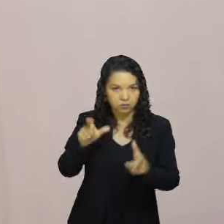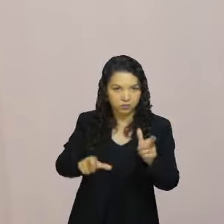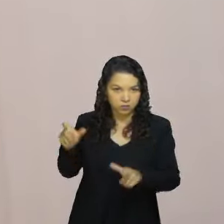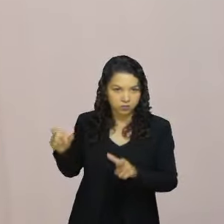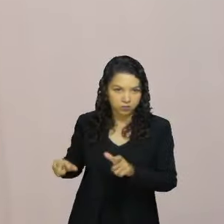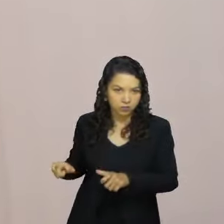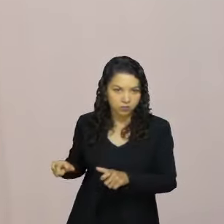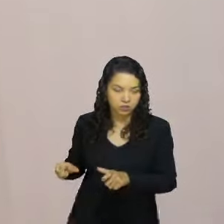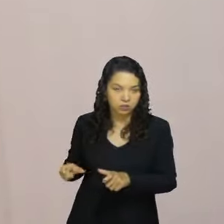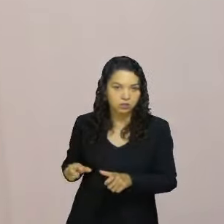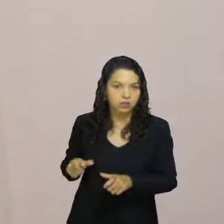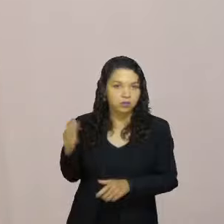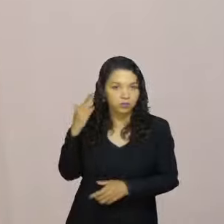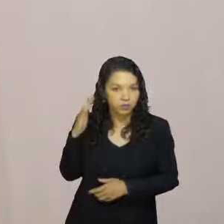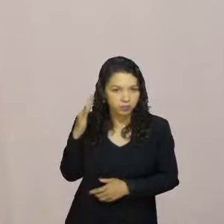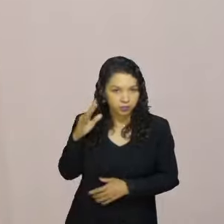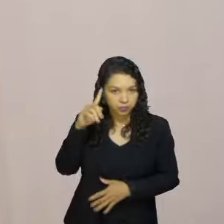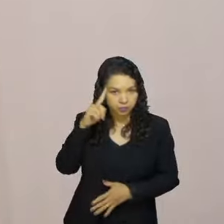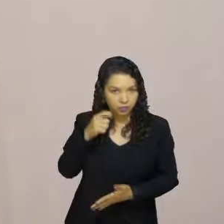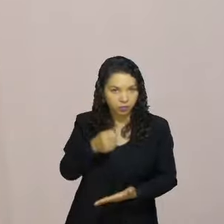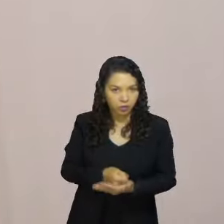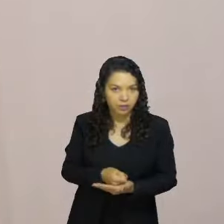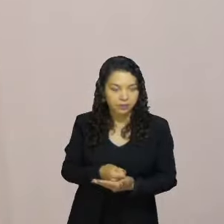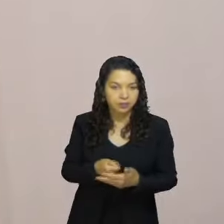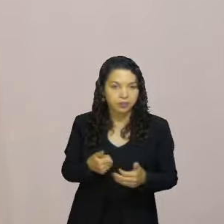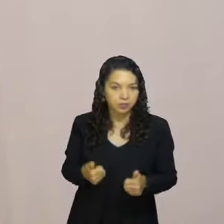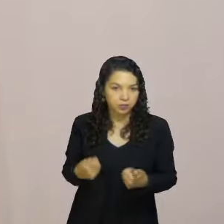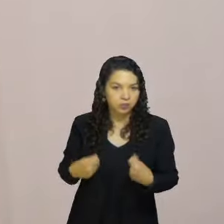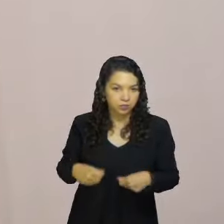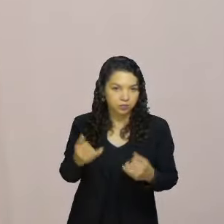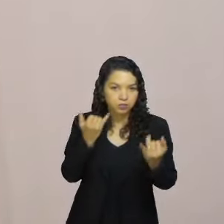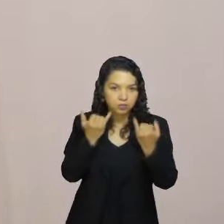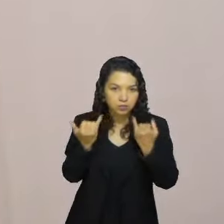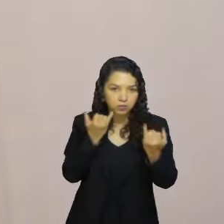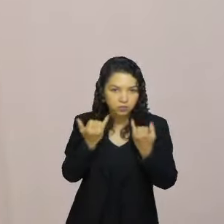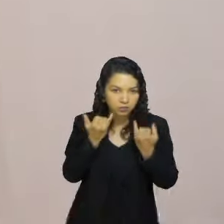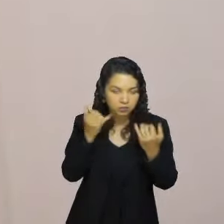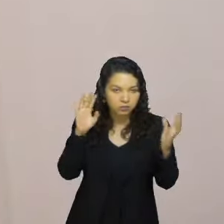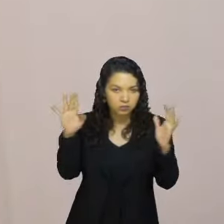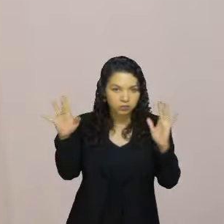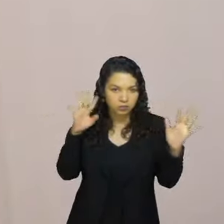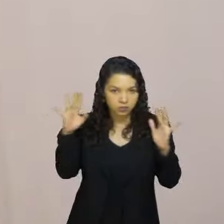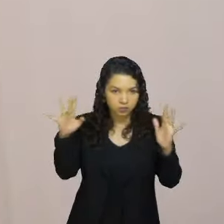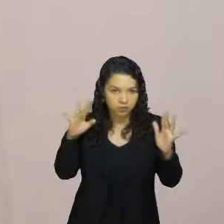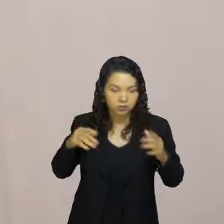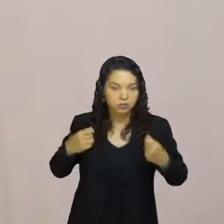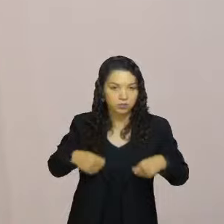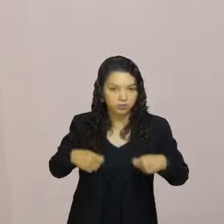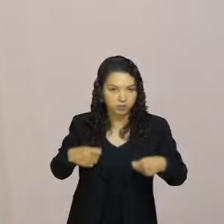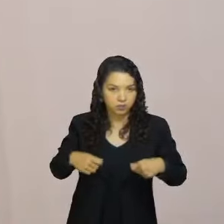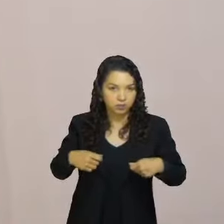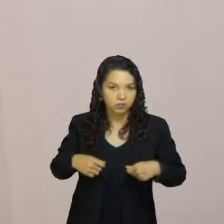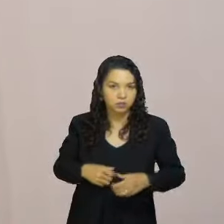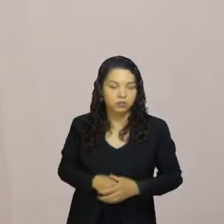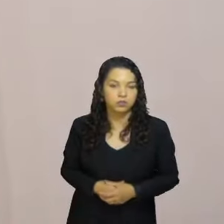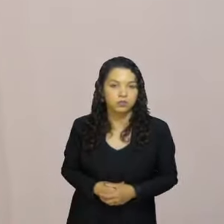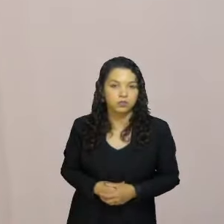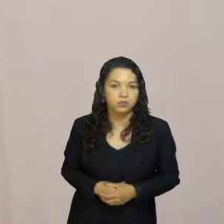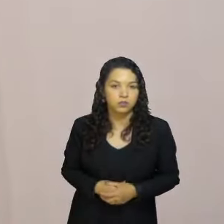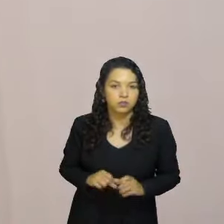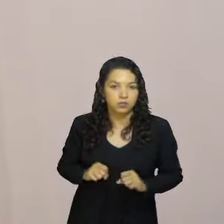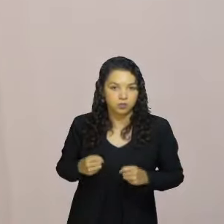que o livre-arbítrio, para a pessoa decidir bem, ela tem que ter um mínimo de informação para a sua reflexão. E por isso a gente tem defendido aqui o nosso projeto de lei